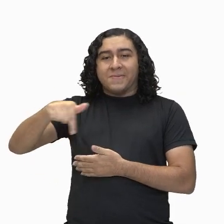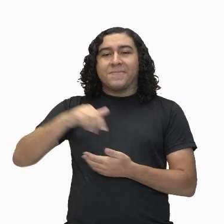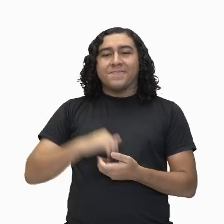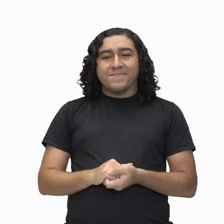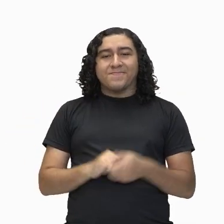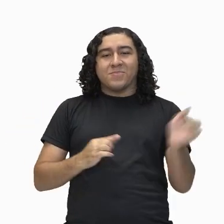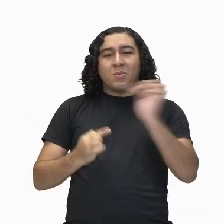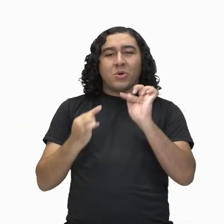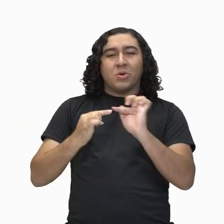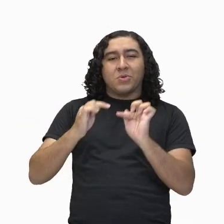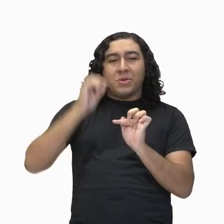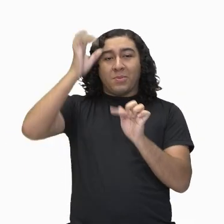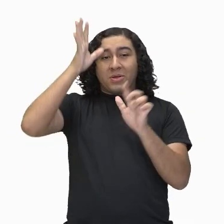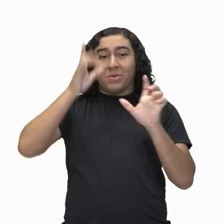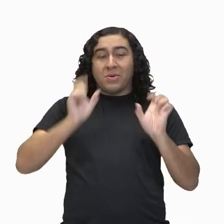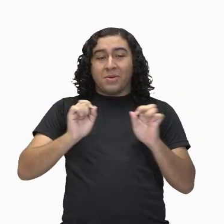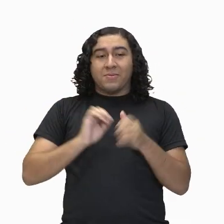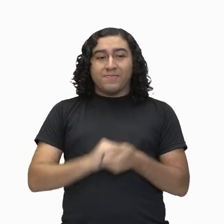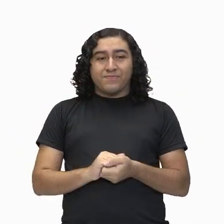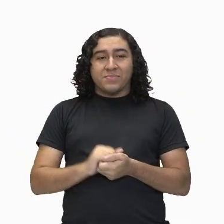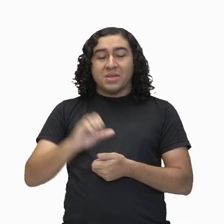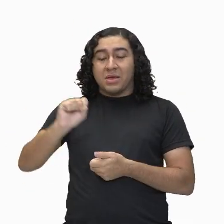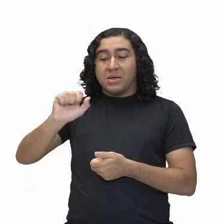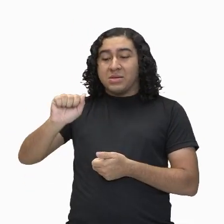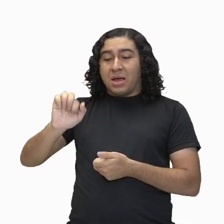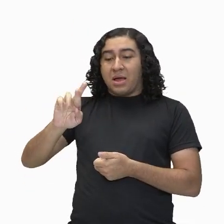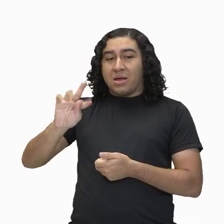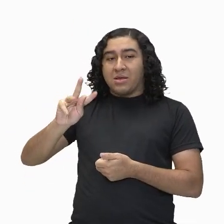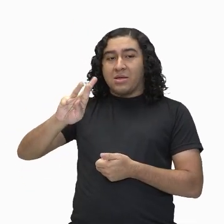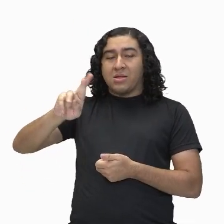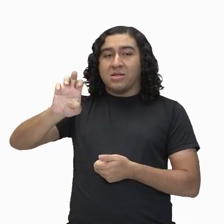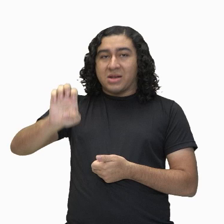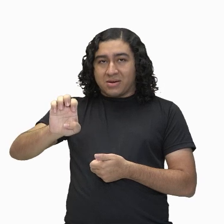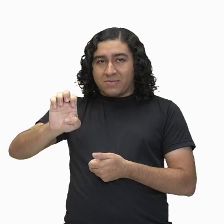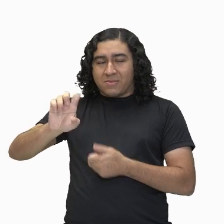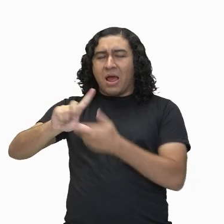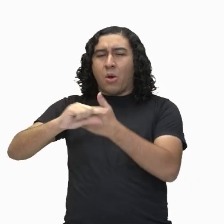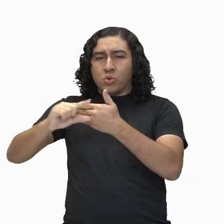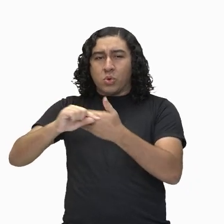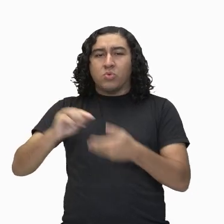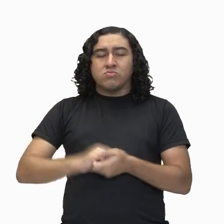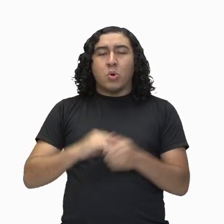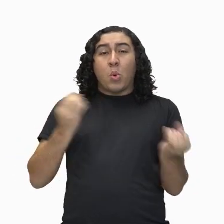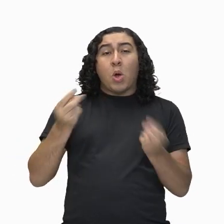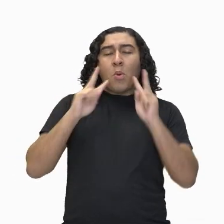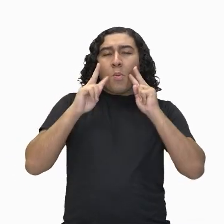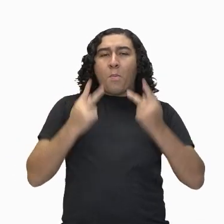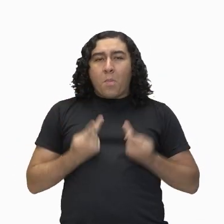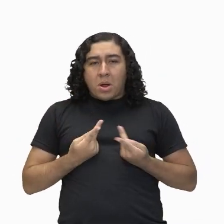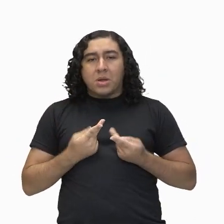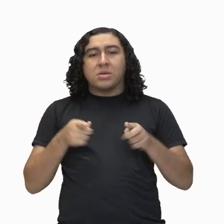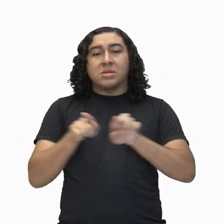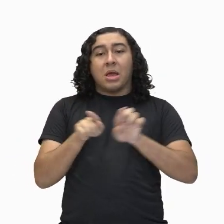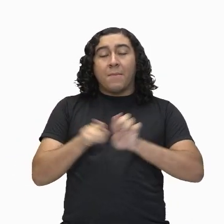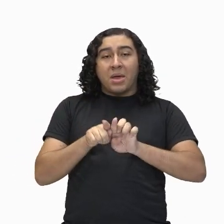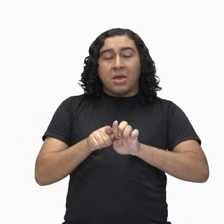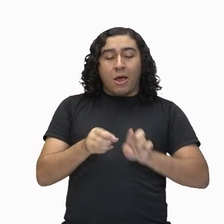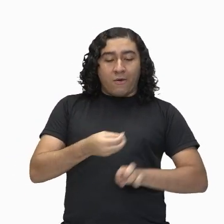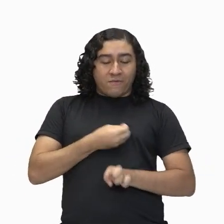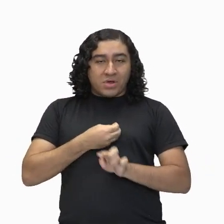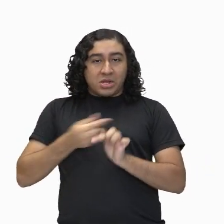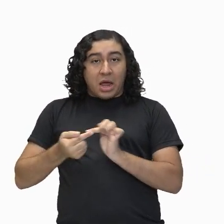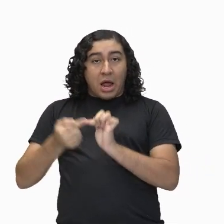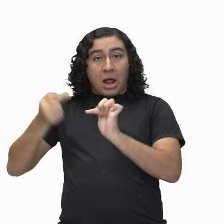nosso objeto de conhecimento, Sartre. A condição humana, a existência precede a essência.